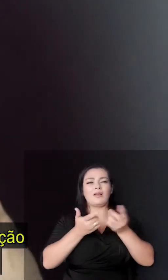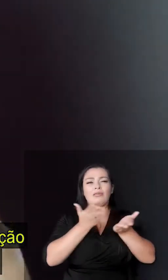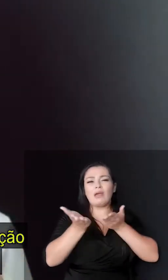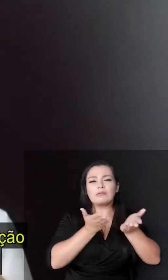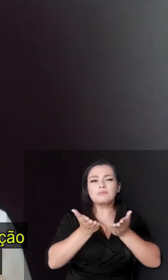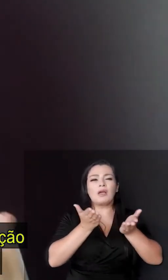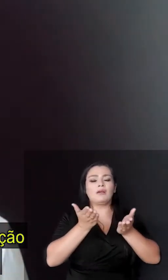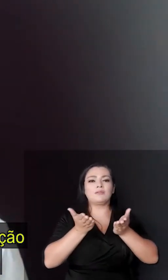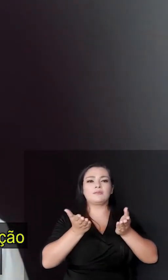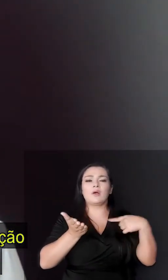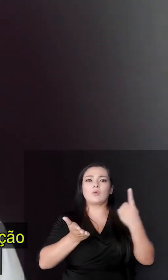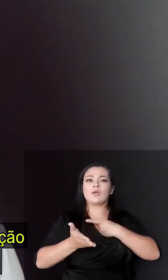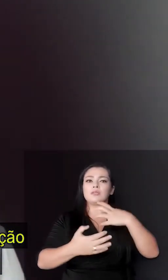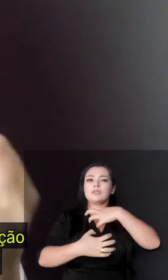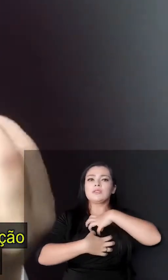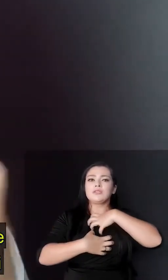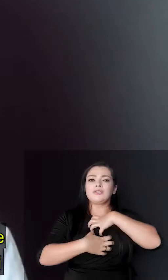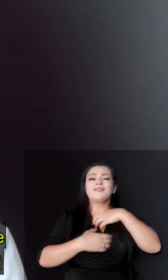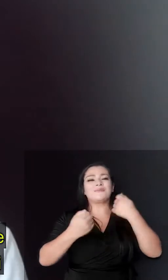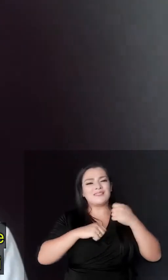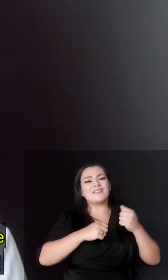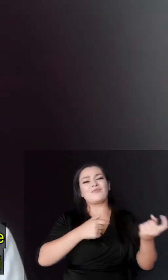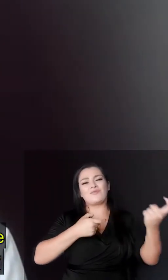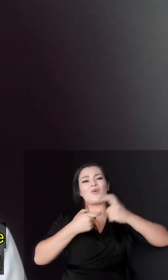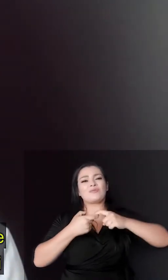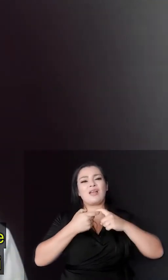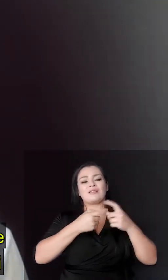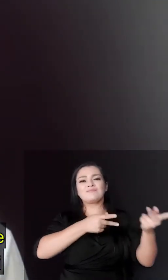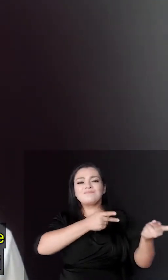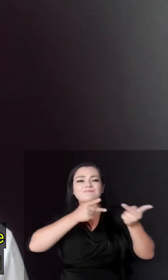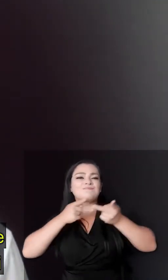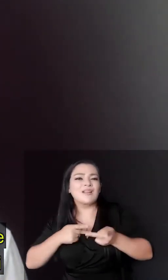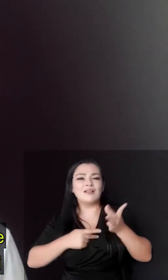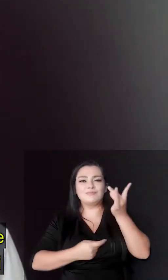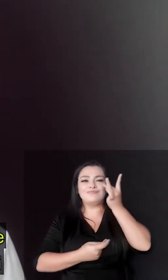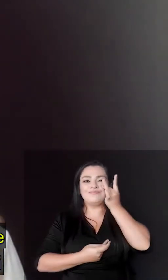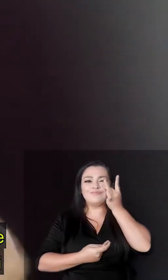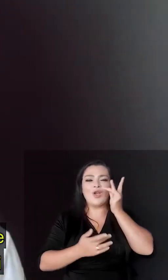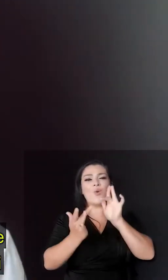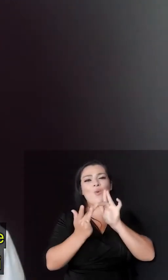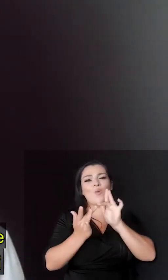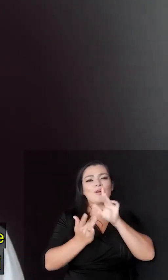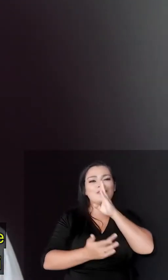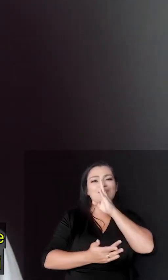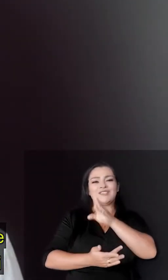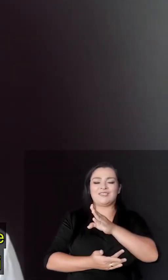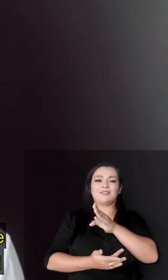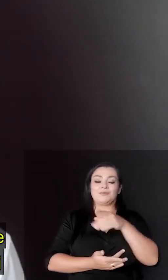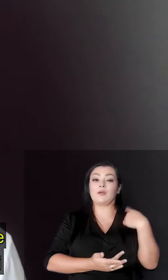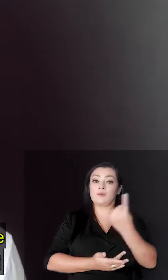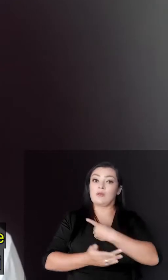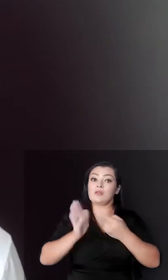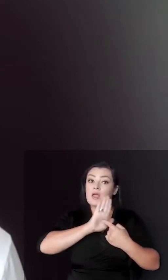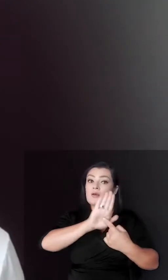atendimento, cada vez mais a gente sentia a importância do retorno presencial, a necessidade da relação direta com o público. Isso